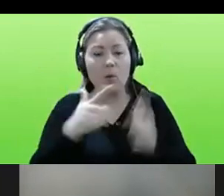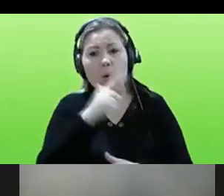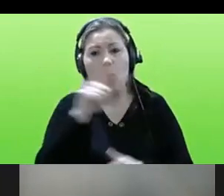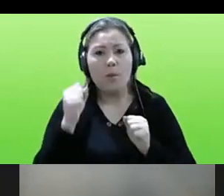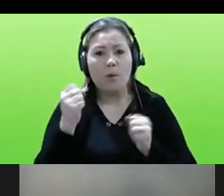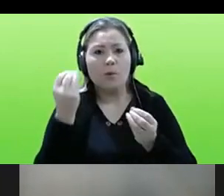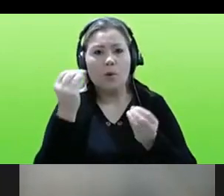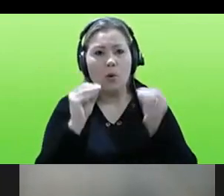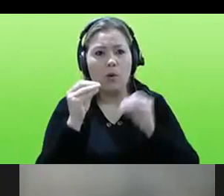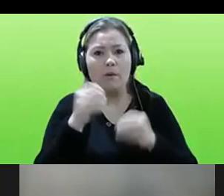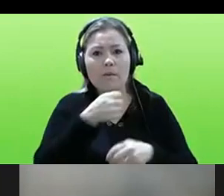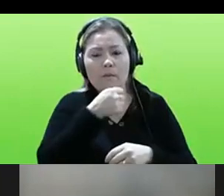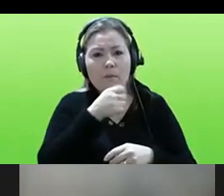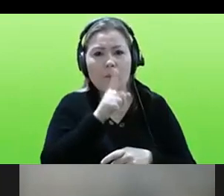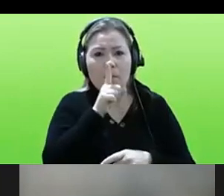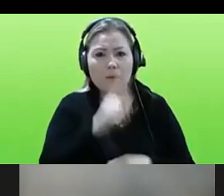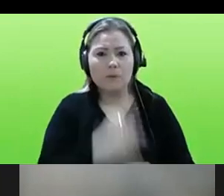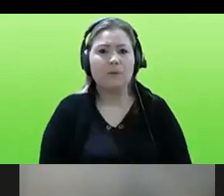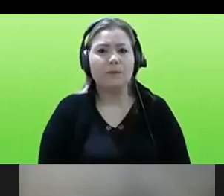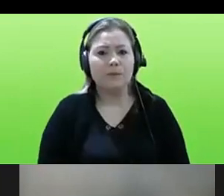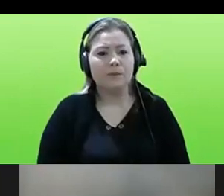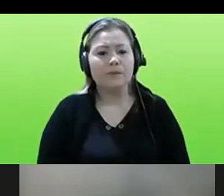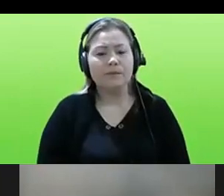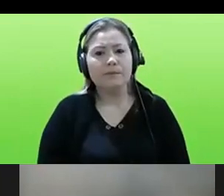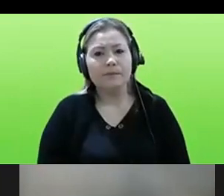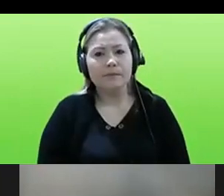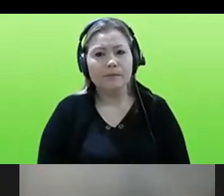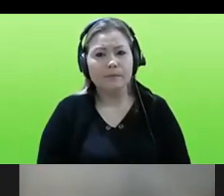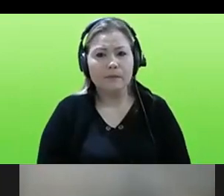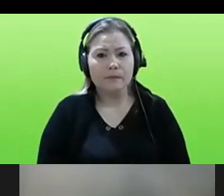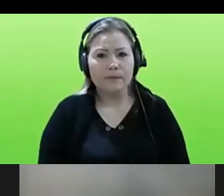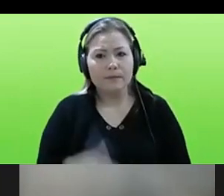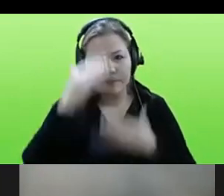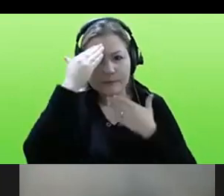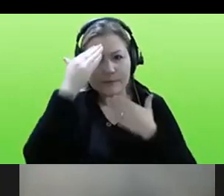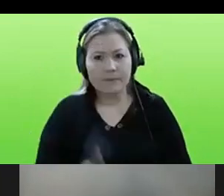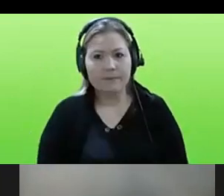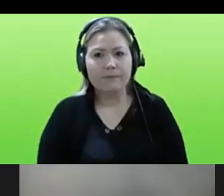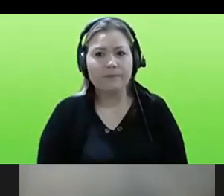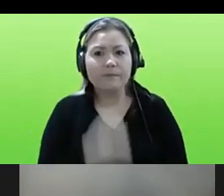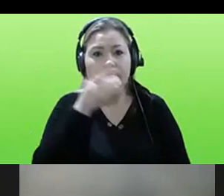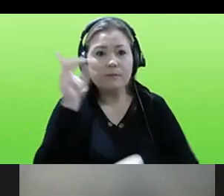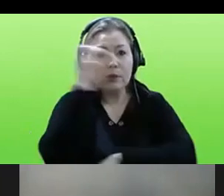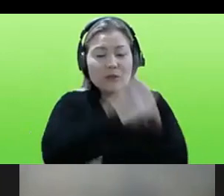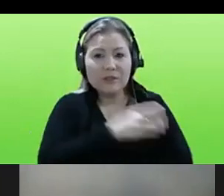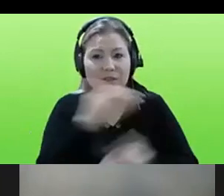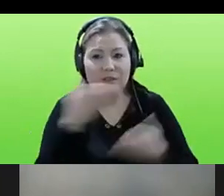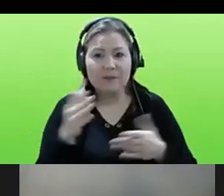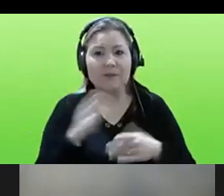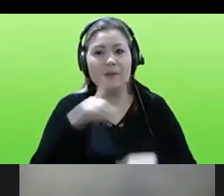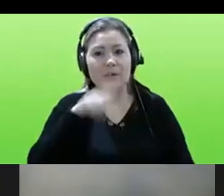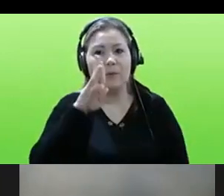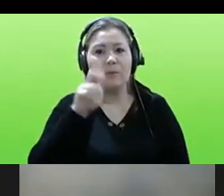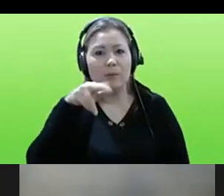seu microfone no mudo, no silencioso. Obrigado. Bom dia, pessoal. Então, eu sou a